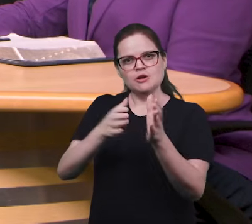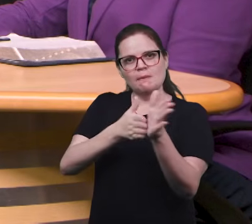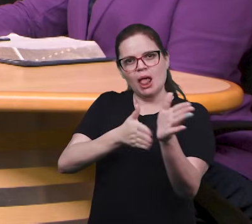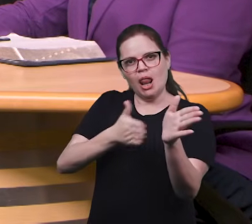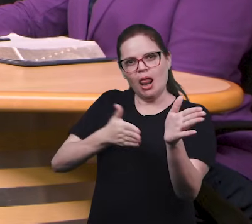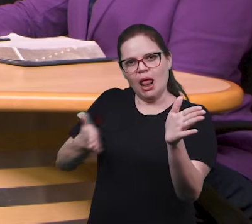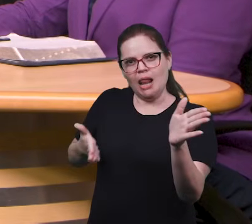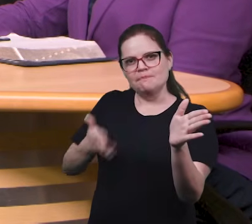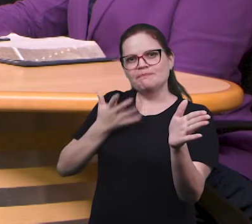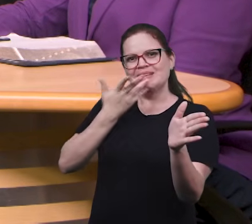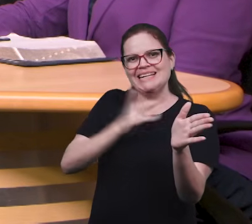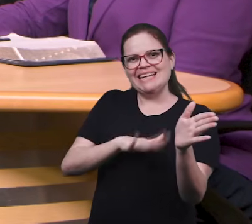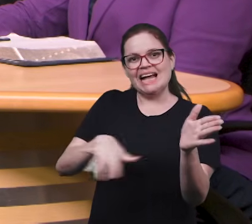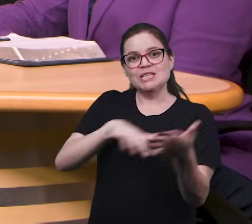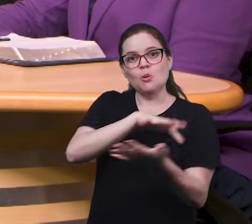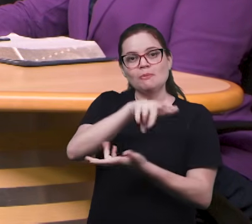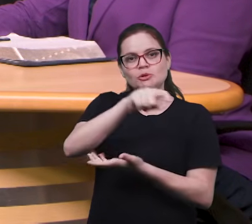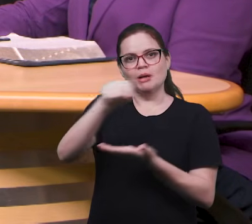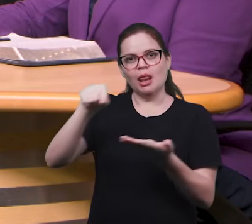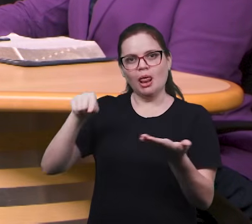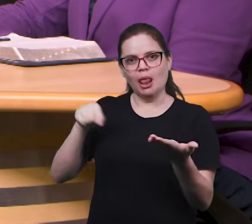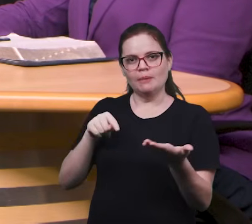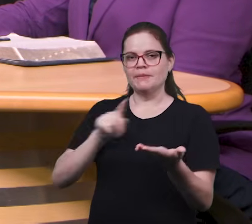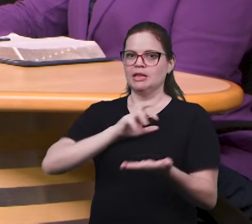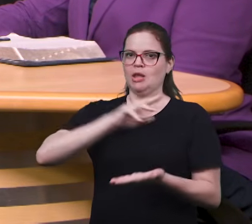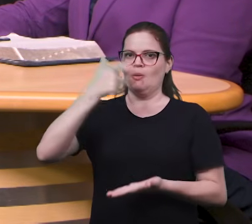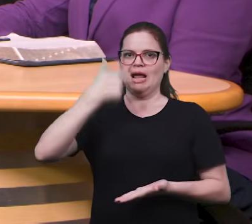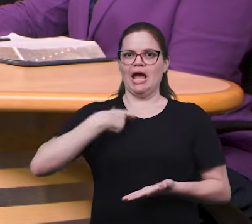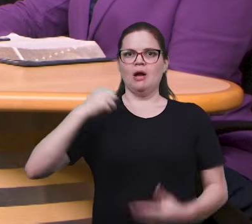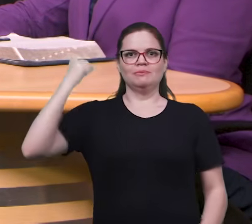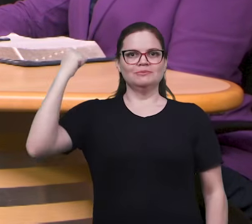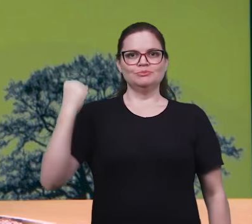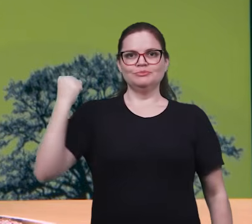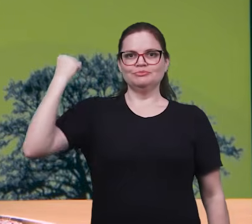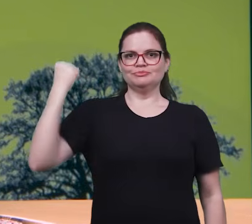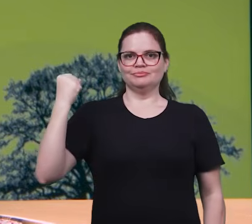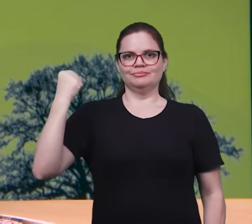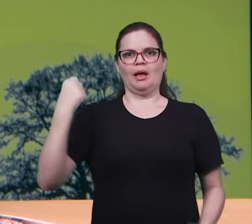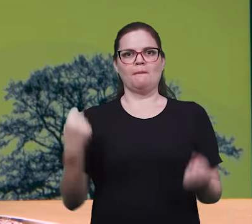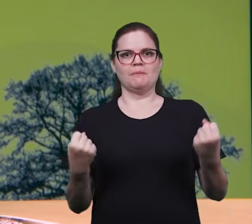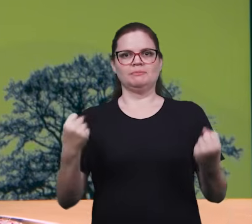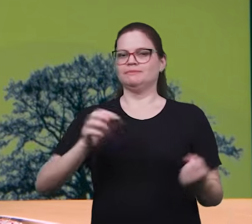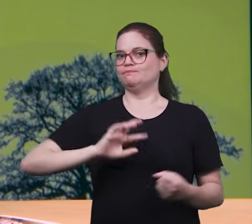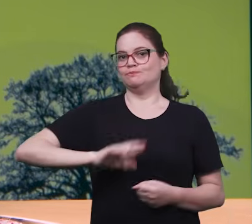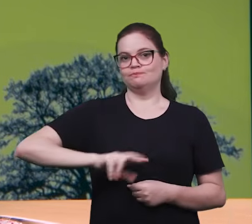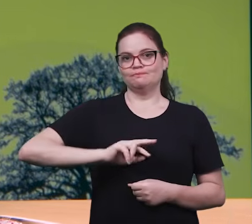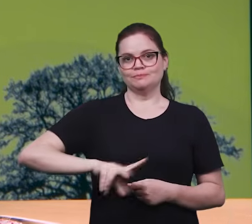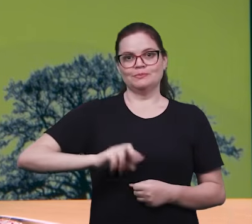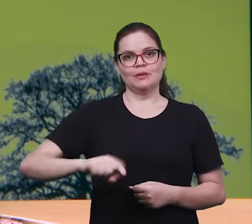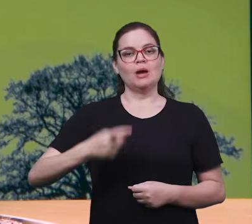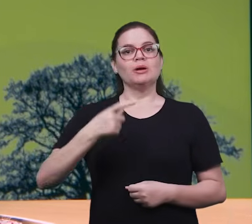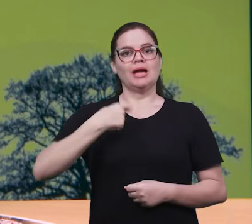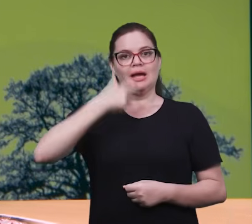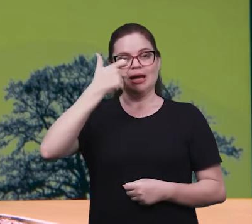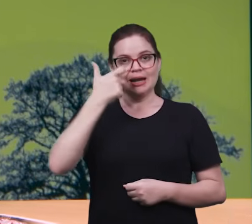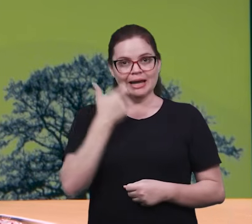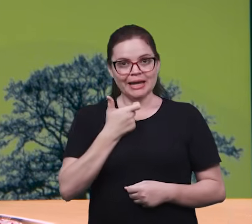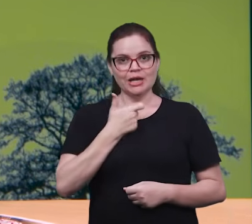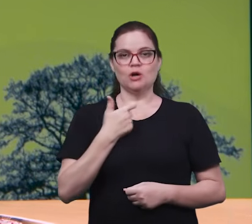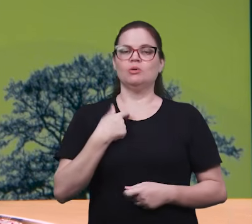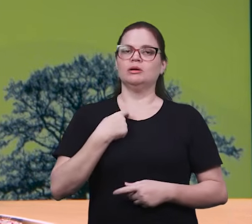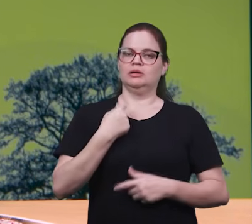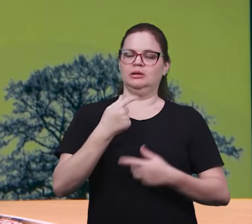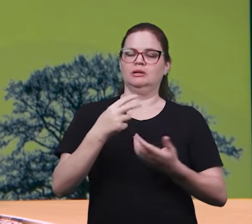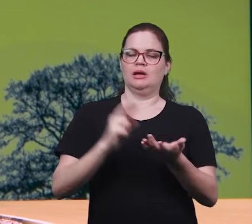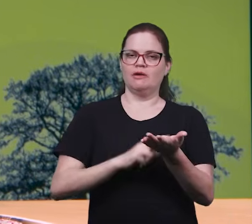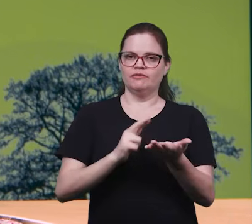no vagão principal, mas não era eu que dirigia, porque de fato não é. Esse trabalho, ele é feito pelas minhas mãos, mas sem a